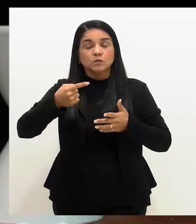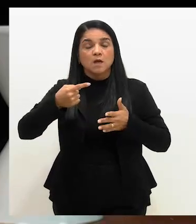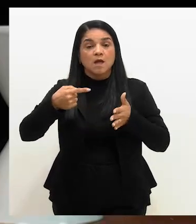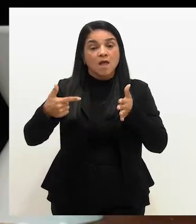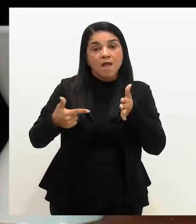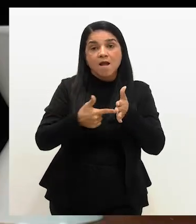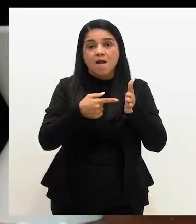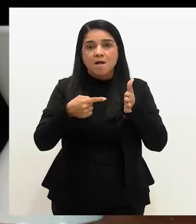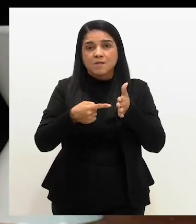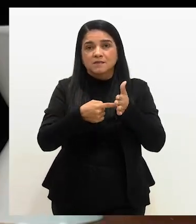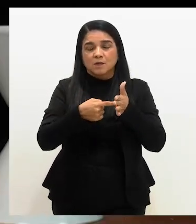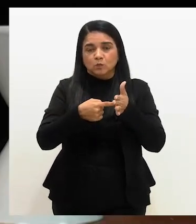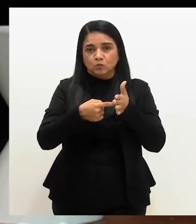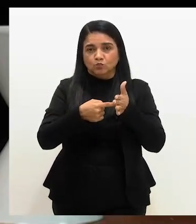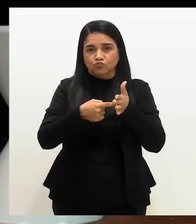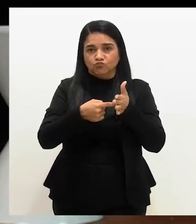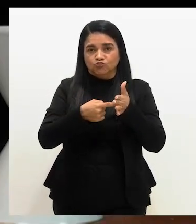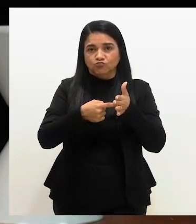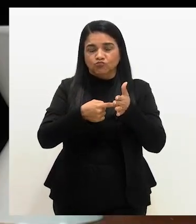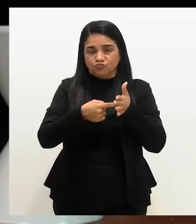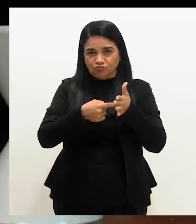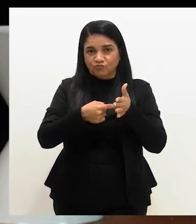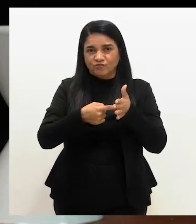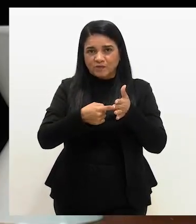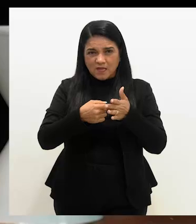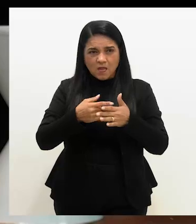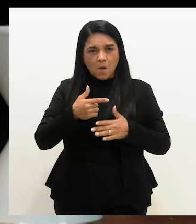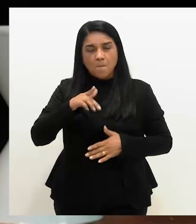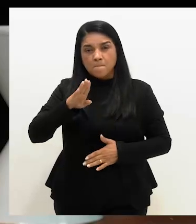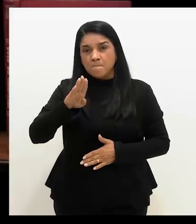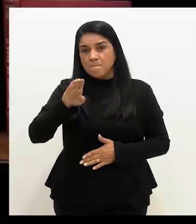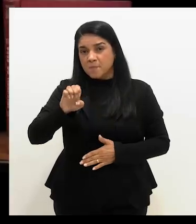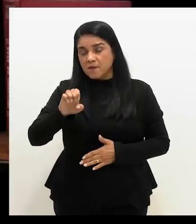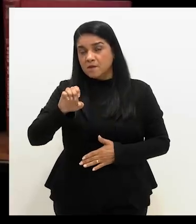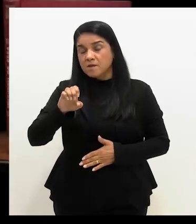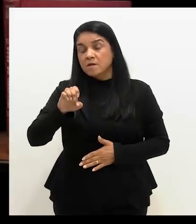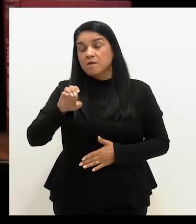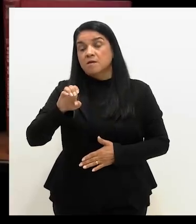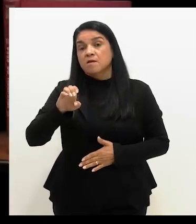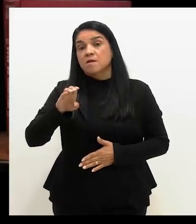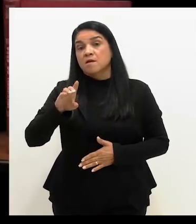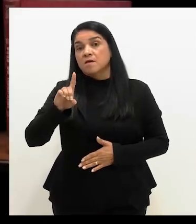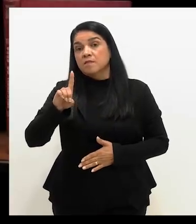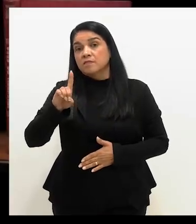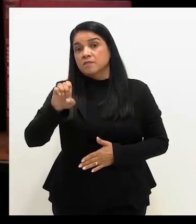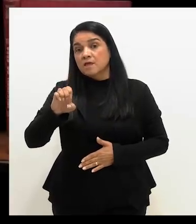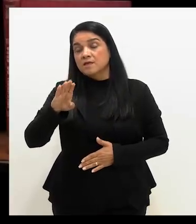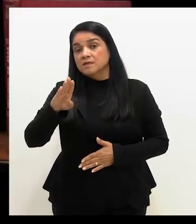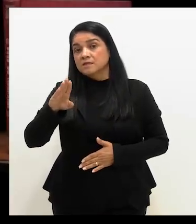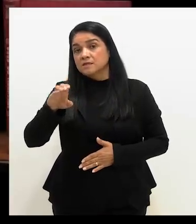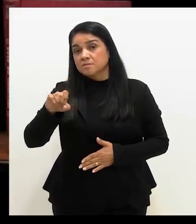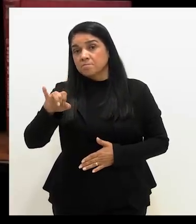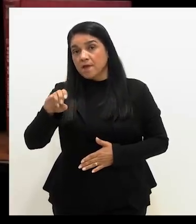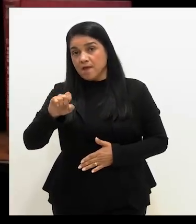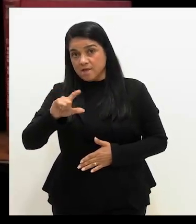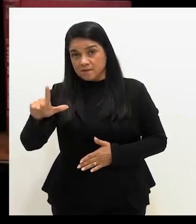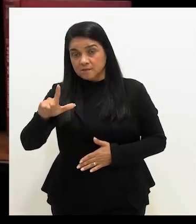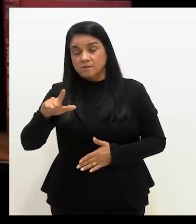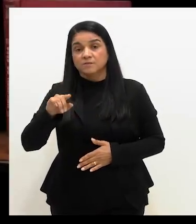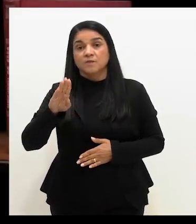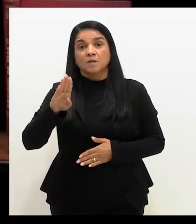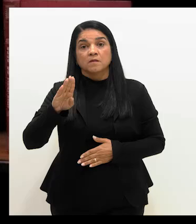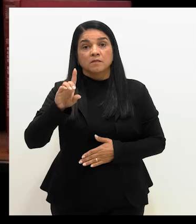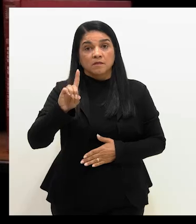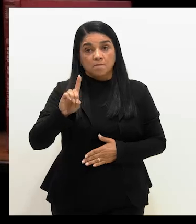Disque Denúncia, é a questão de ruído, de barulho, decibel alto, é isso? É verdade. A questão, assim, a poluição sonora, o nome já diz, né?